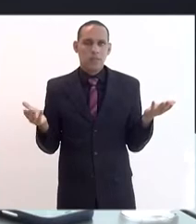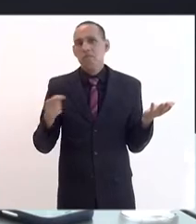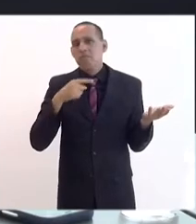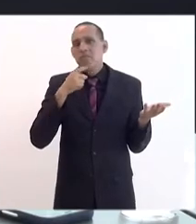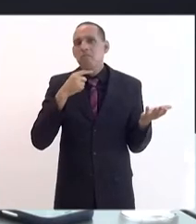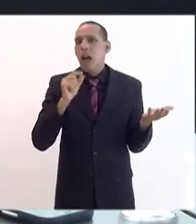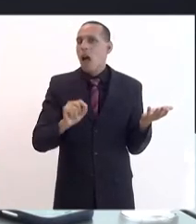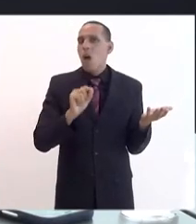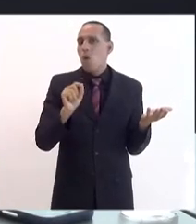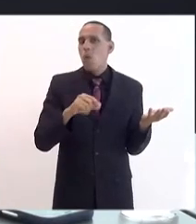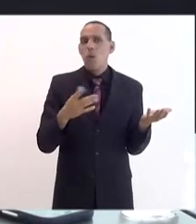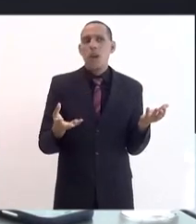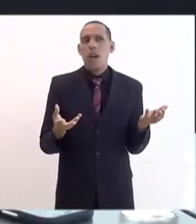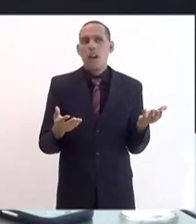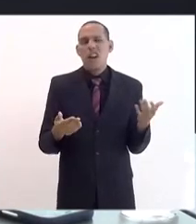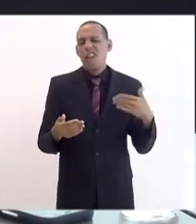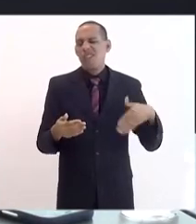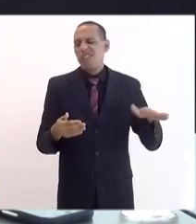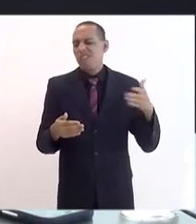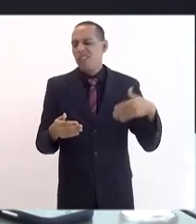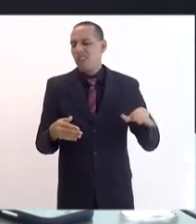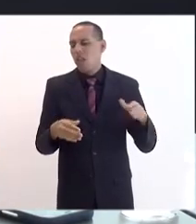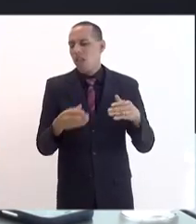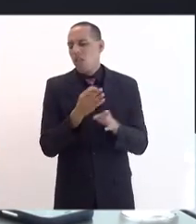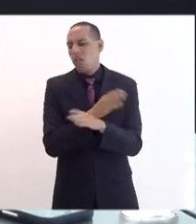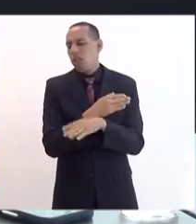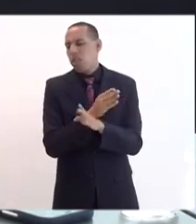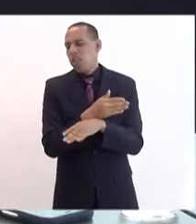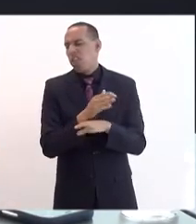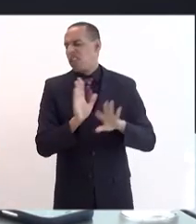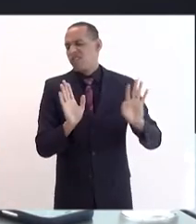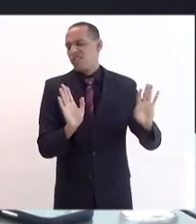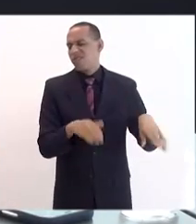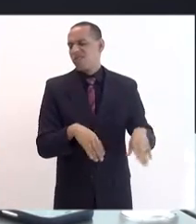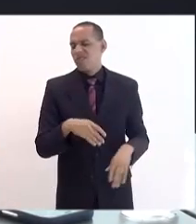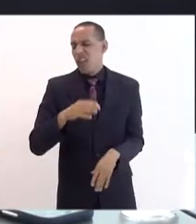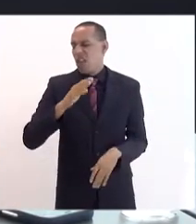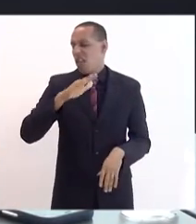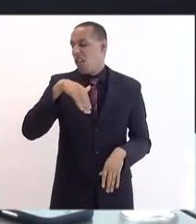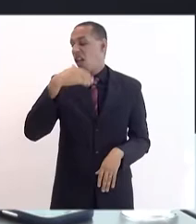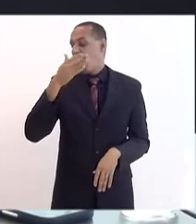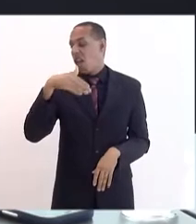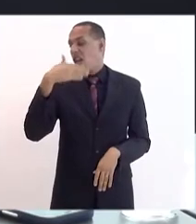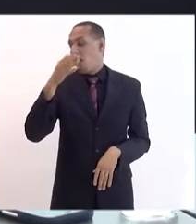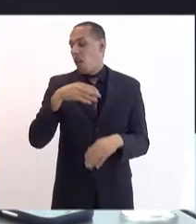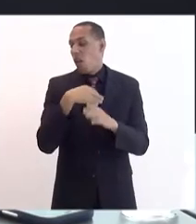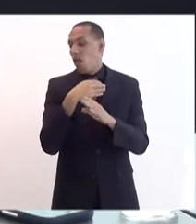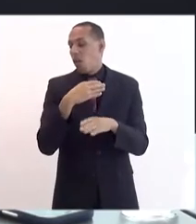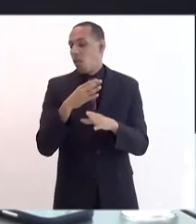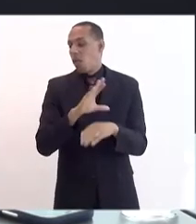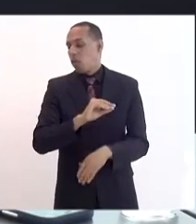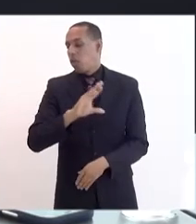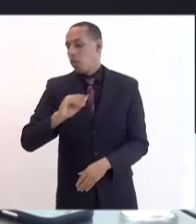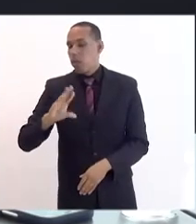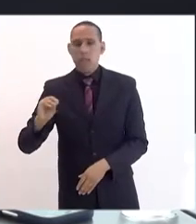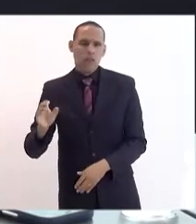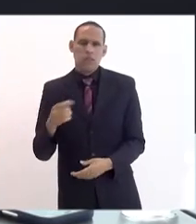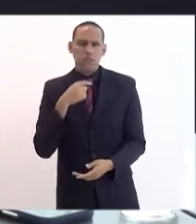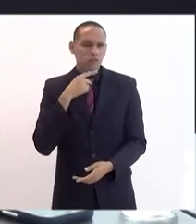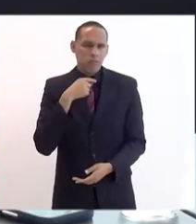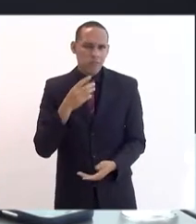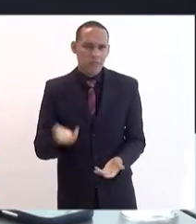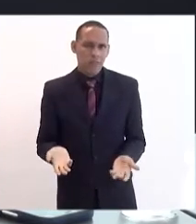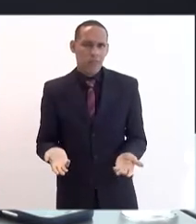estar. Ah, não dá para ir, não deu, não posso, eu remotamente dou a presença, dou um alô, depois vou embora. Mas não